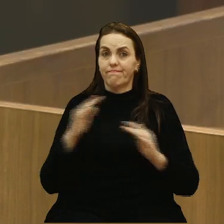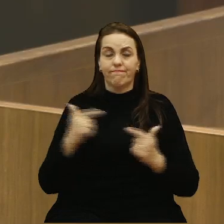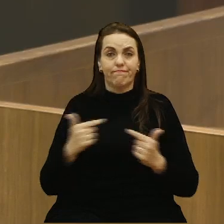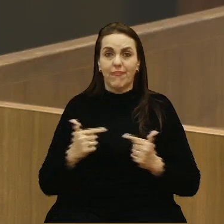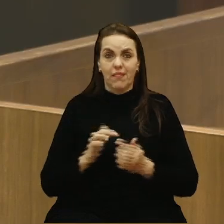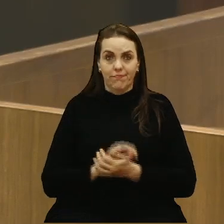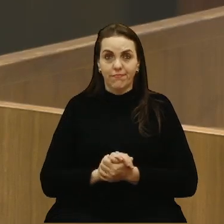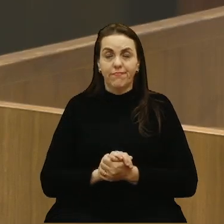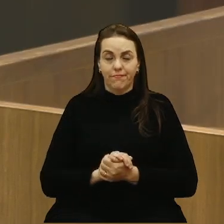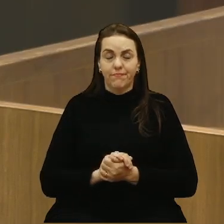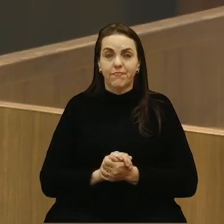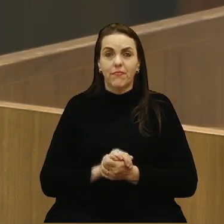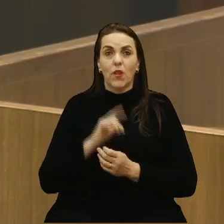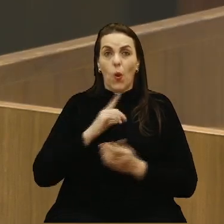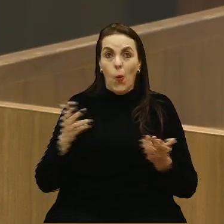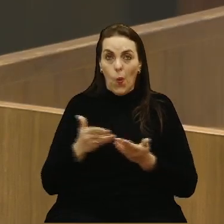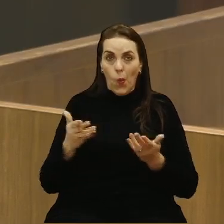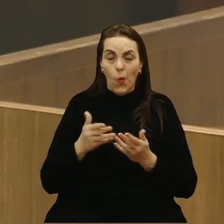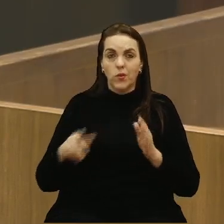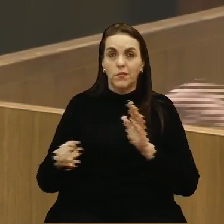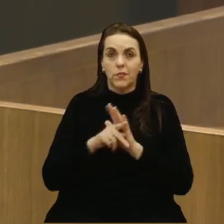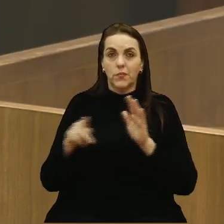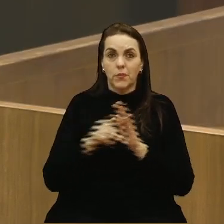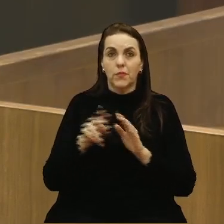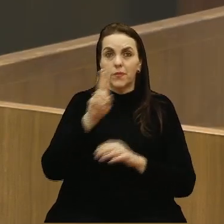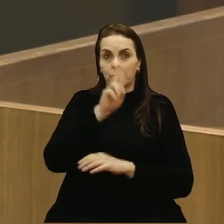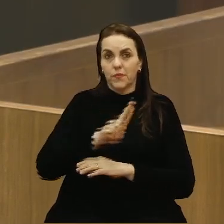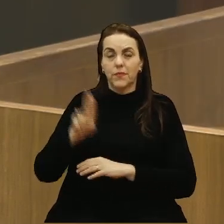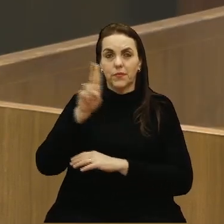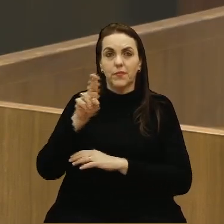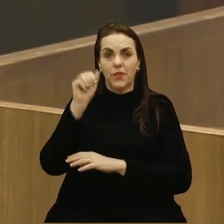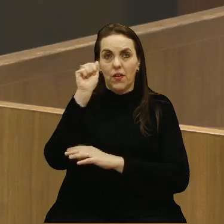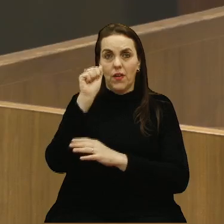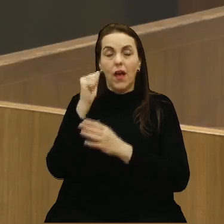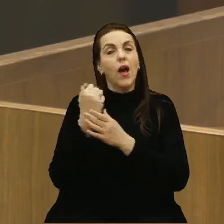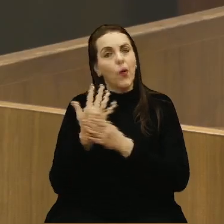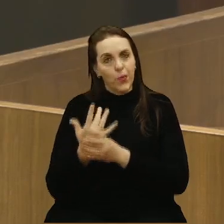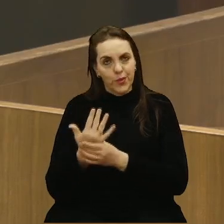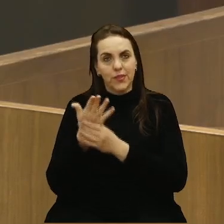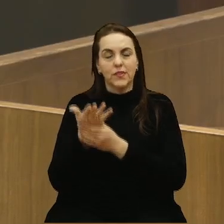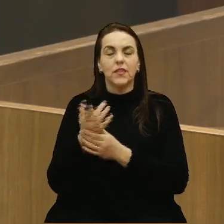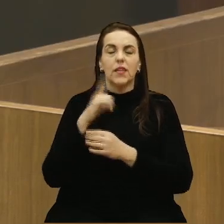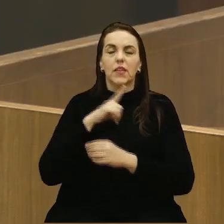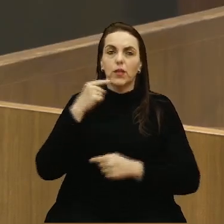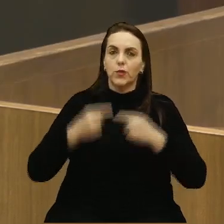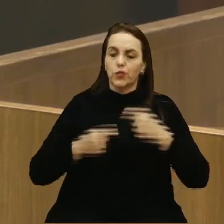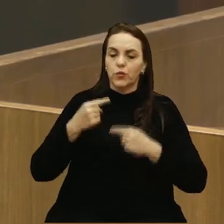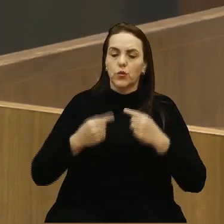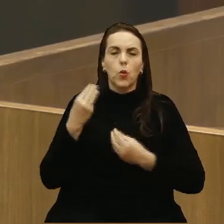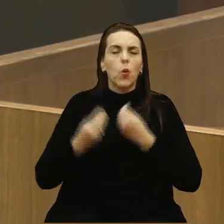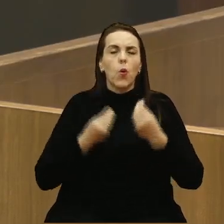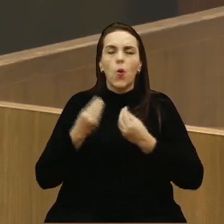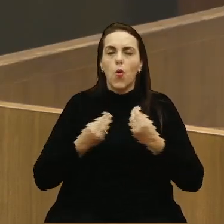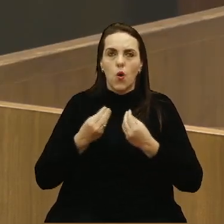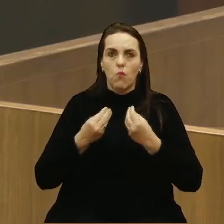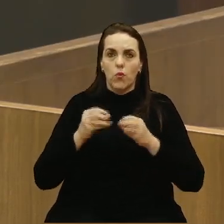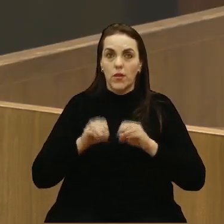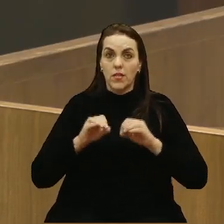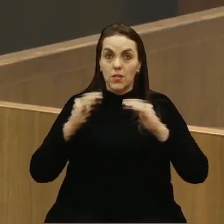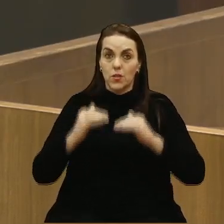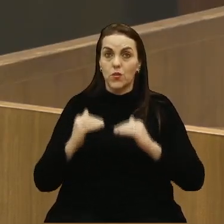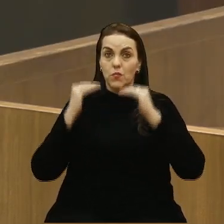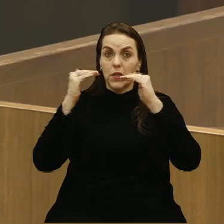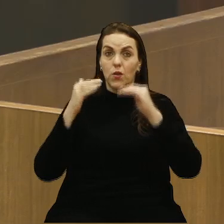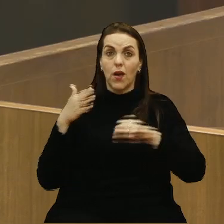também, hoje a própria Universidade Federal do Rio Grande do Sul vem discutindo como que o ensino superior pode ser mais acessível